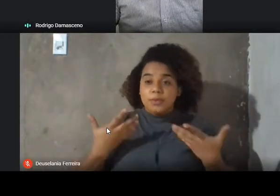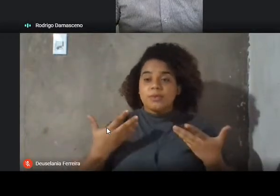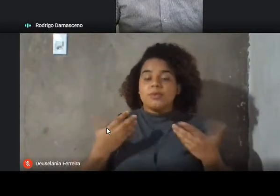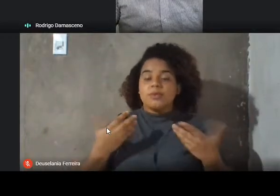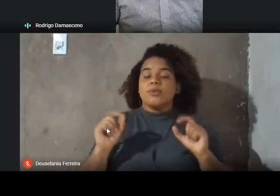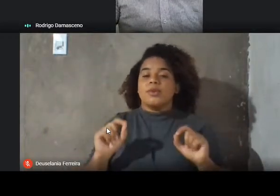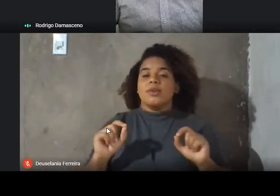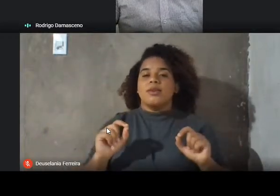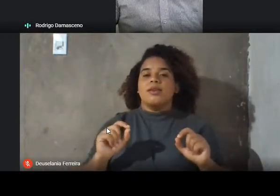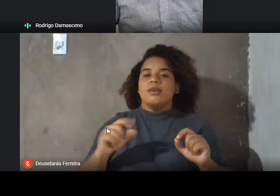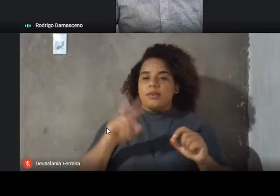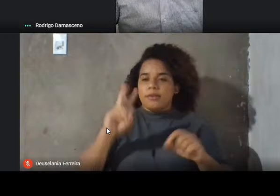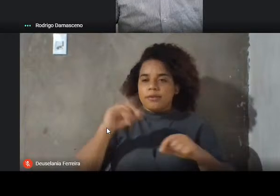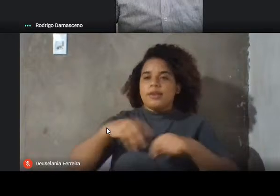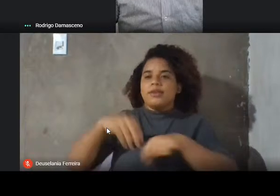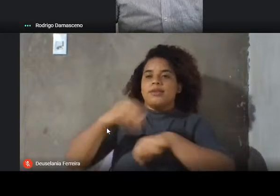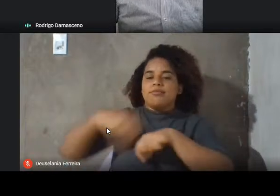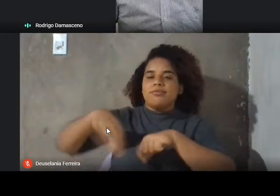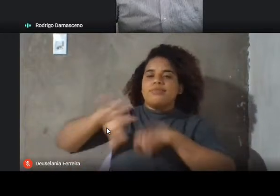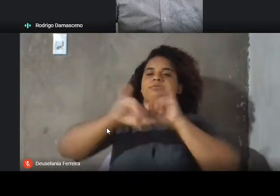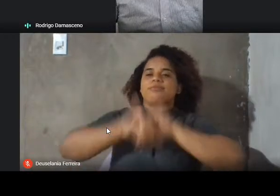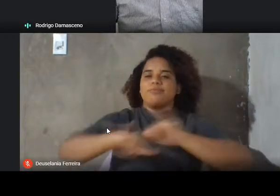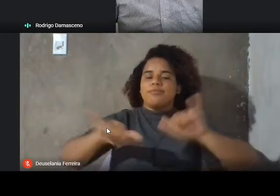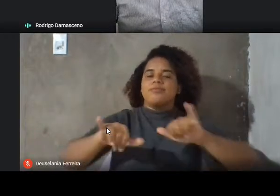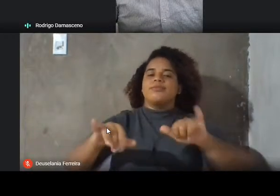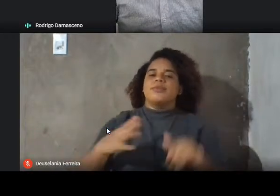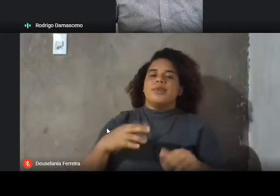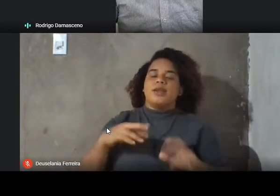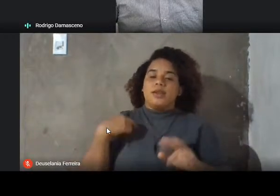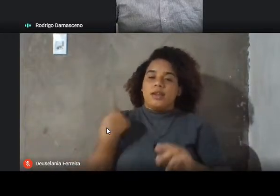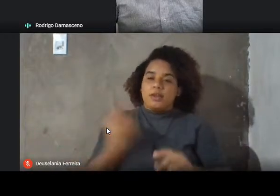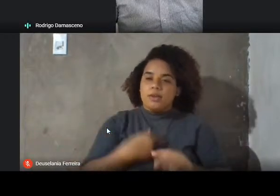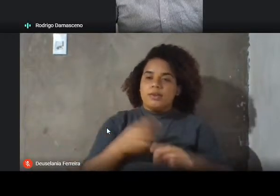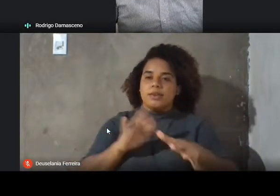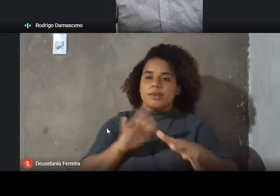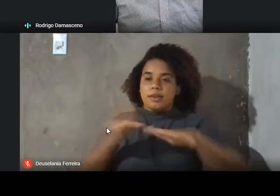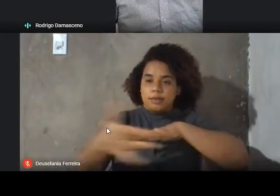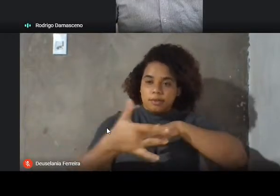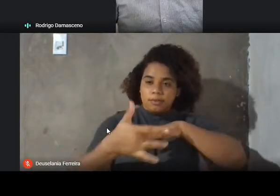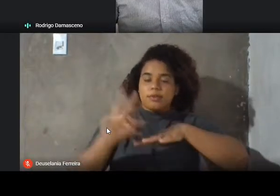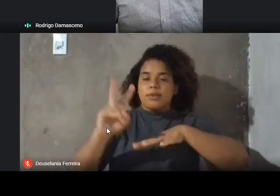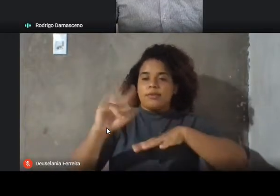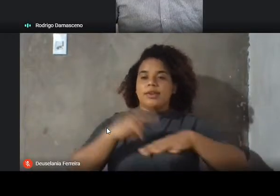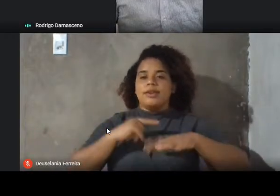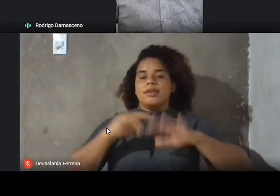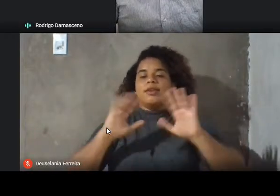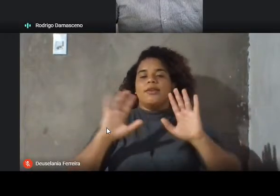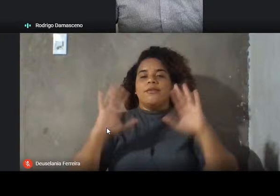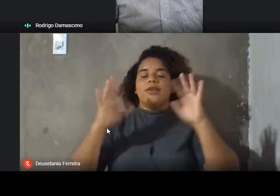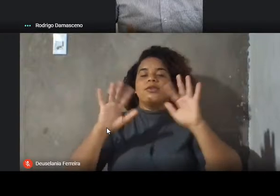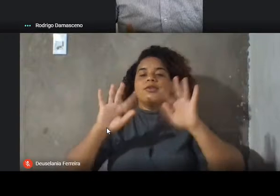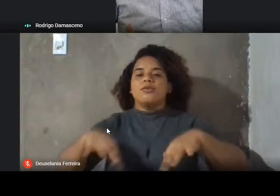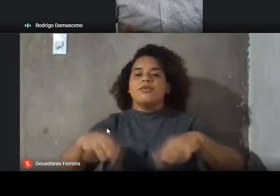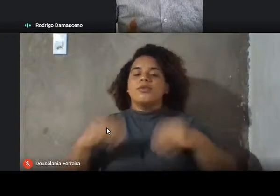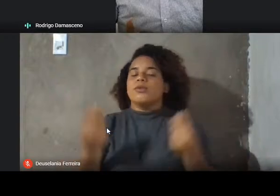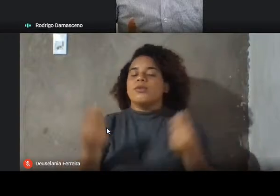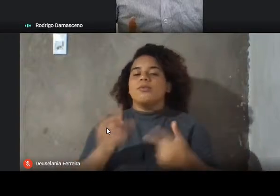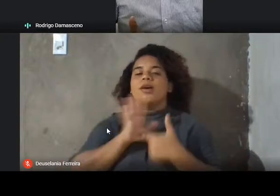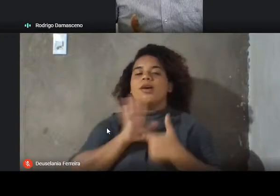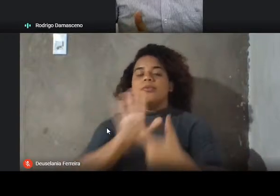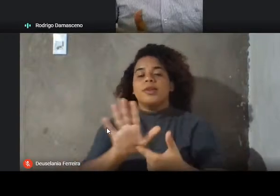compartilhando nas nossas redes sociais. A nossa cerimônia de encerramento, vamos contar com a apresentação cultural de